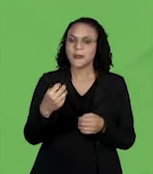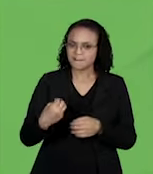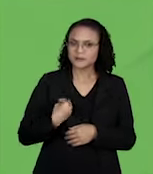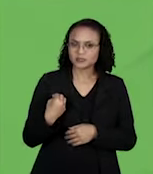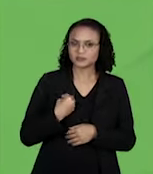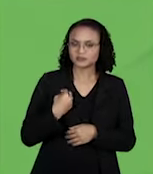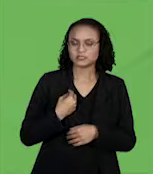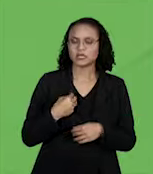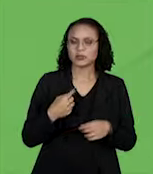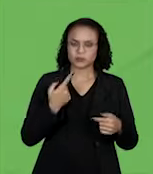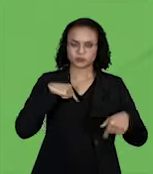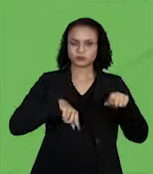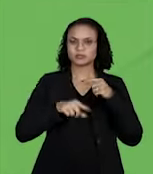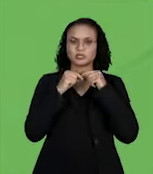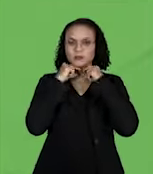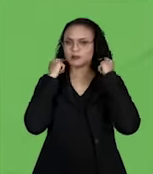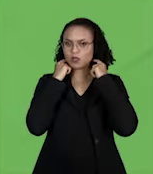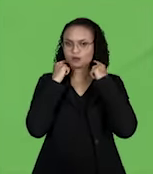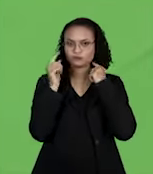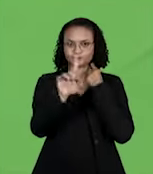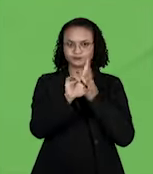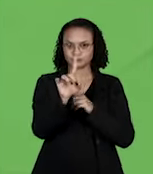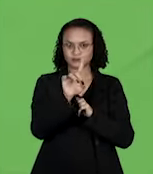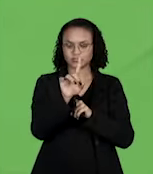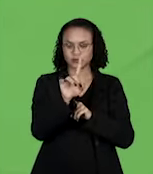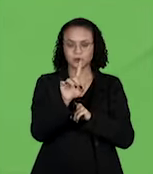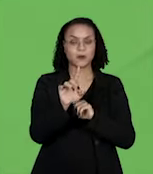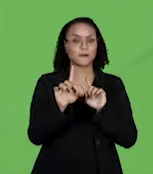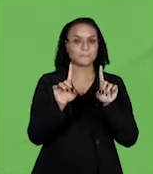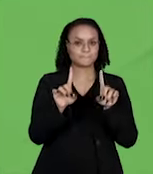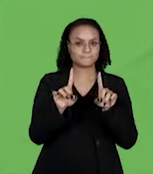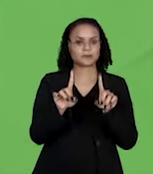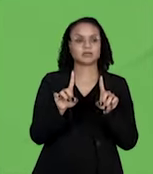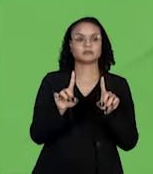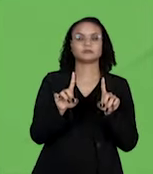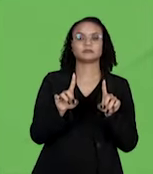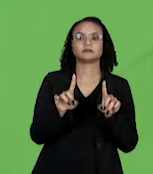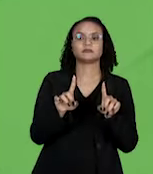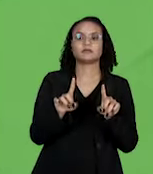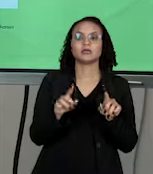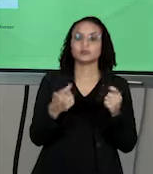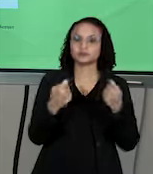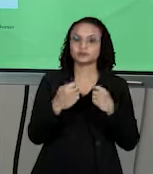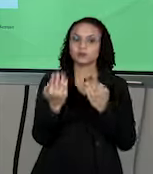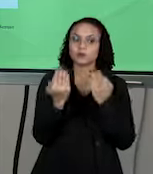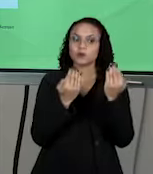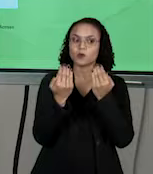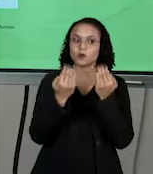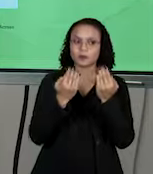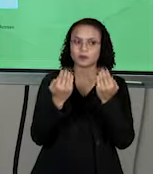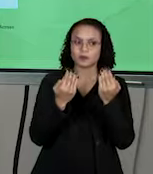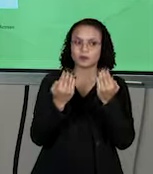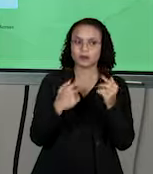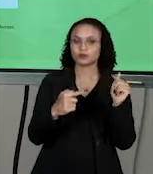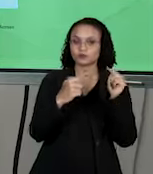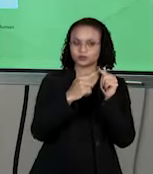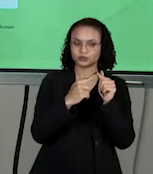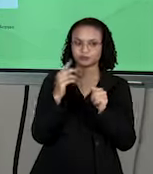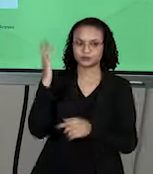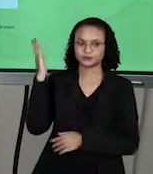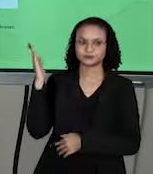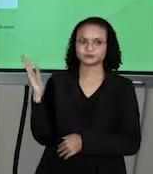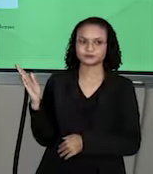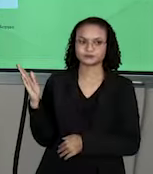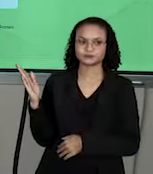vocês verem a nível de comparação de como é diferente esse tipo de glândula. Na glândula exócrina, que é, por exemplo,